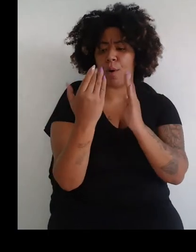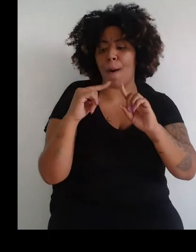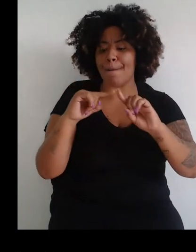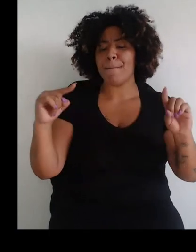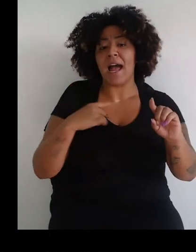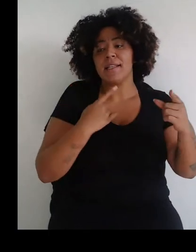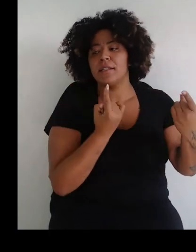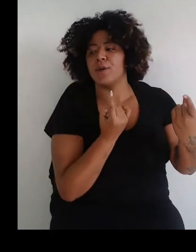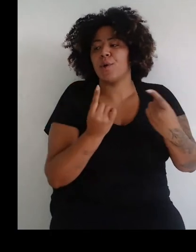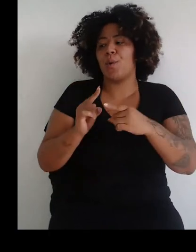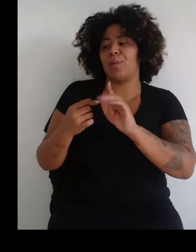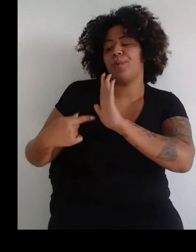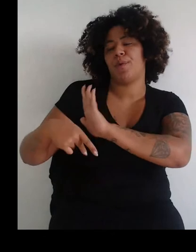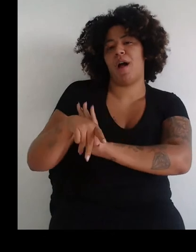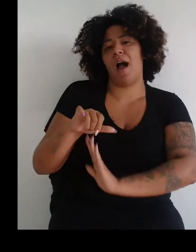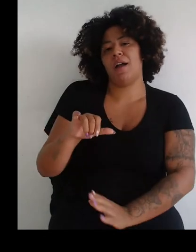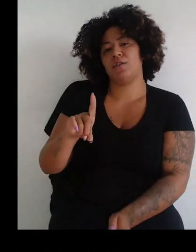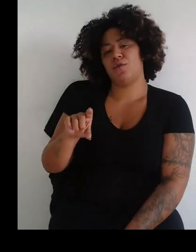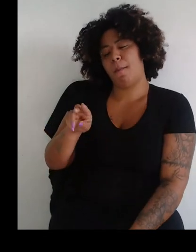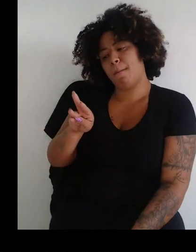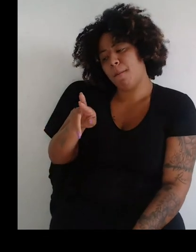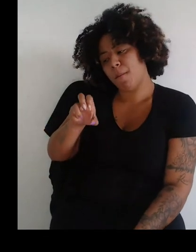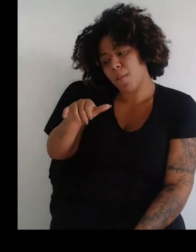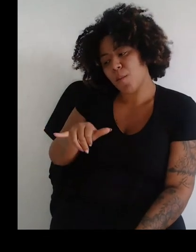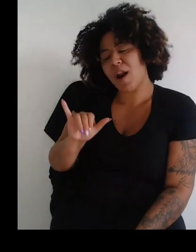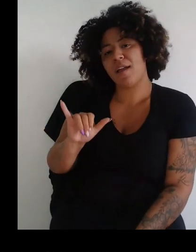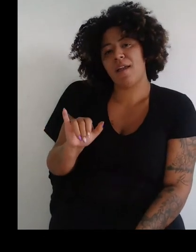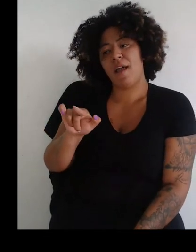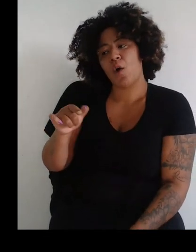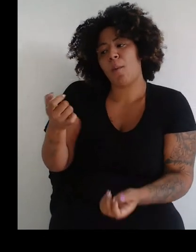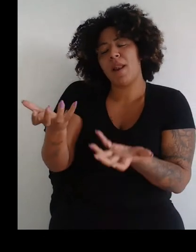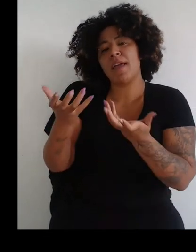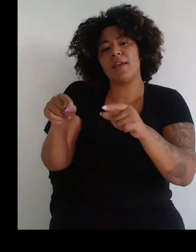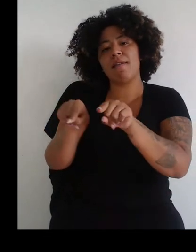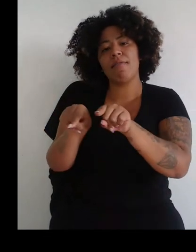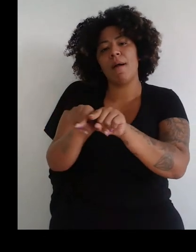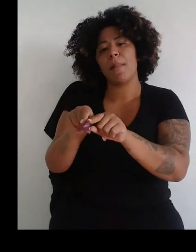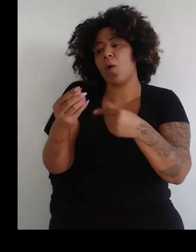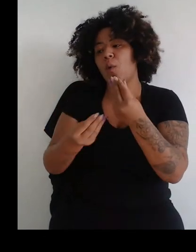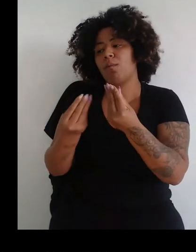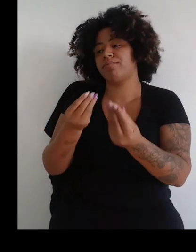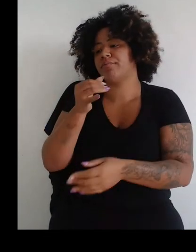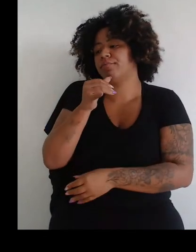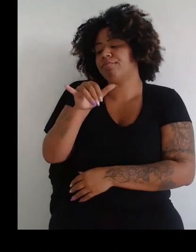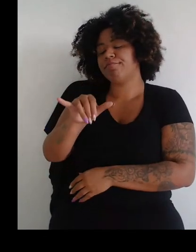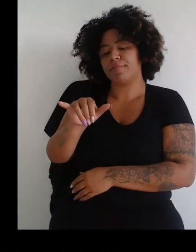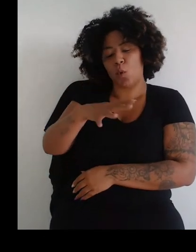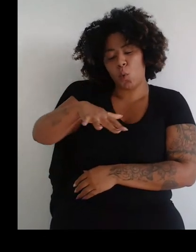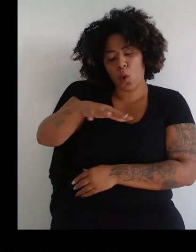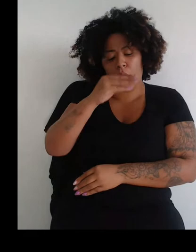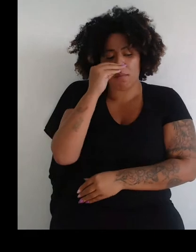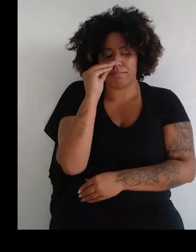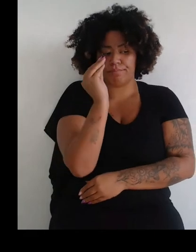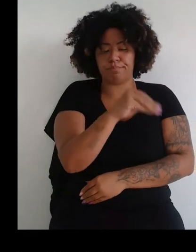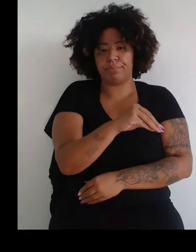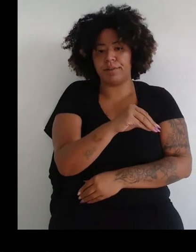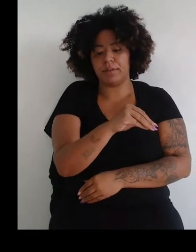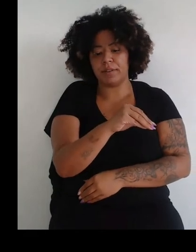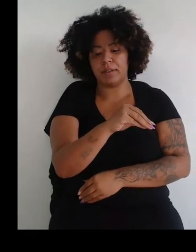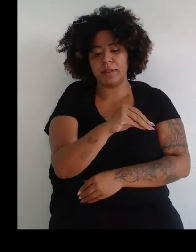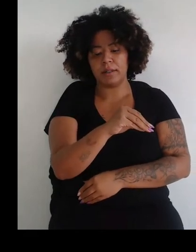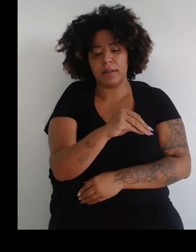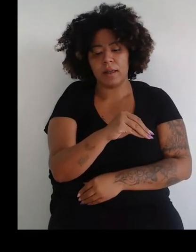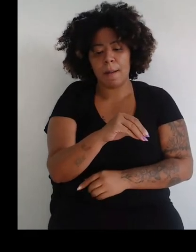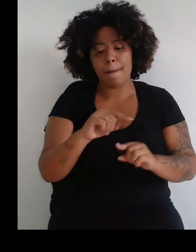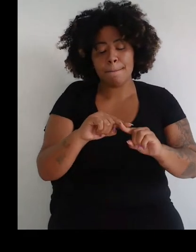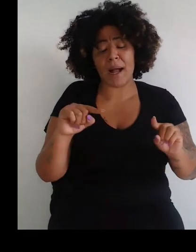como sugerido pelo próprio atolado Quando deixou o terreno da biografia pessoal na arena visual